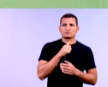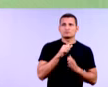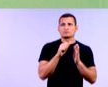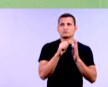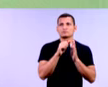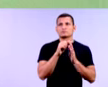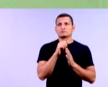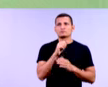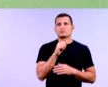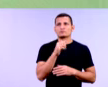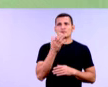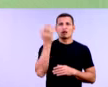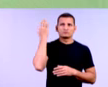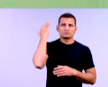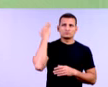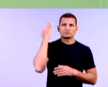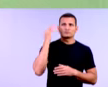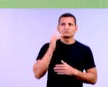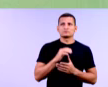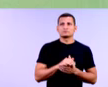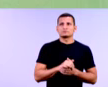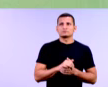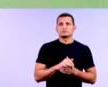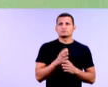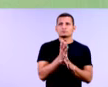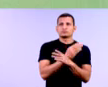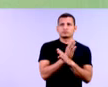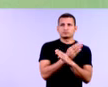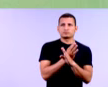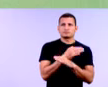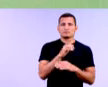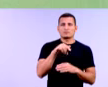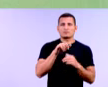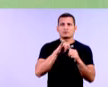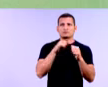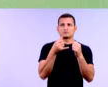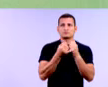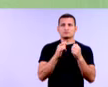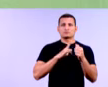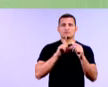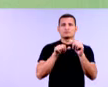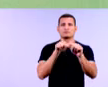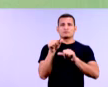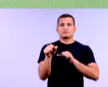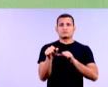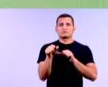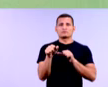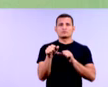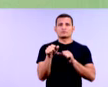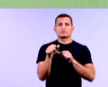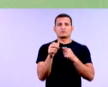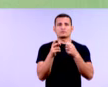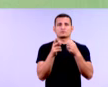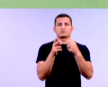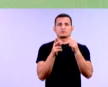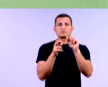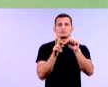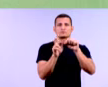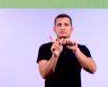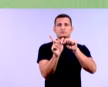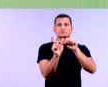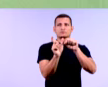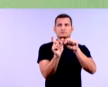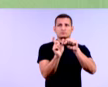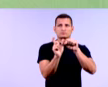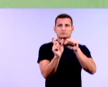o antiga e distraída. Então, são adjetivos que estão modificando o substantivo. Bem, Isso. e agora? Quando a gente vai